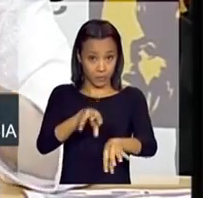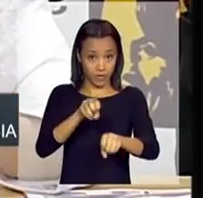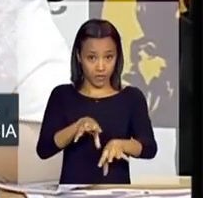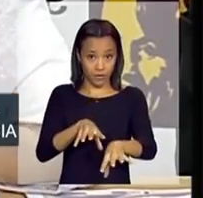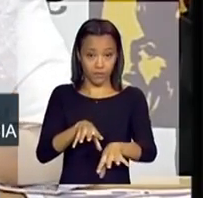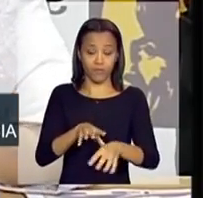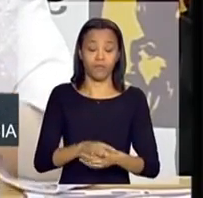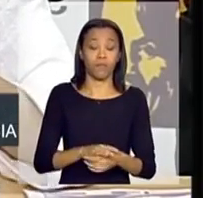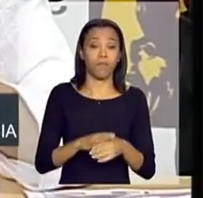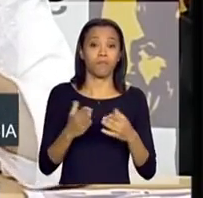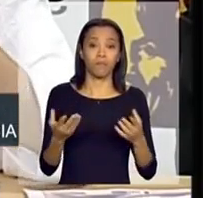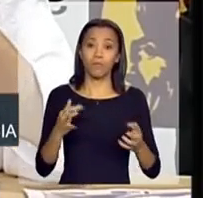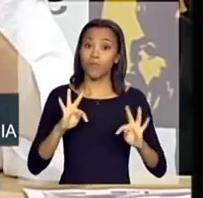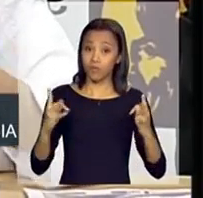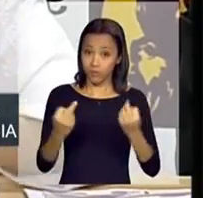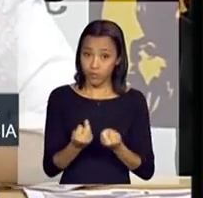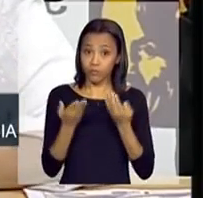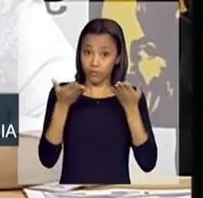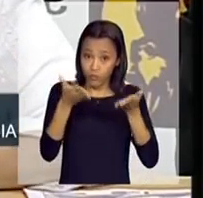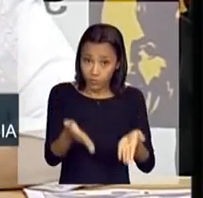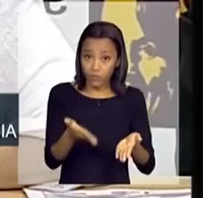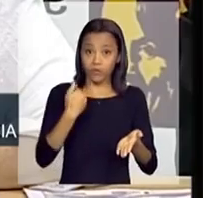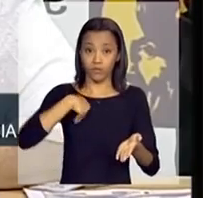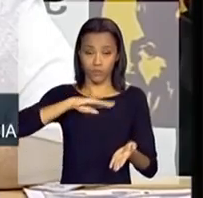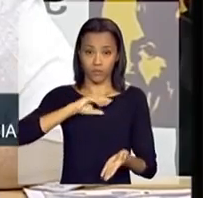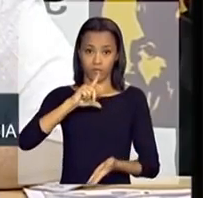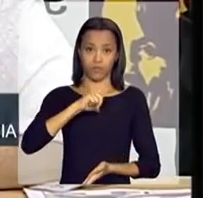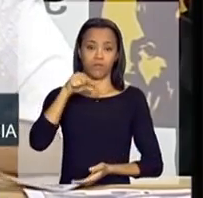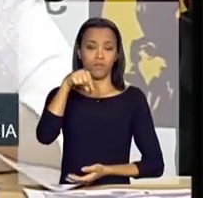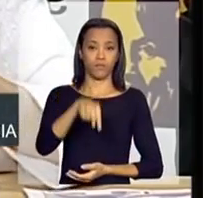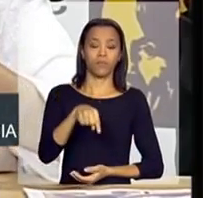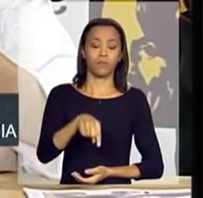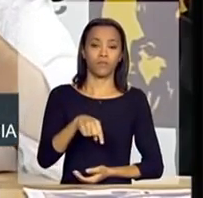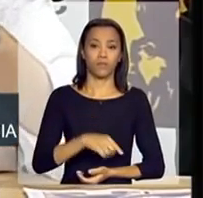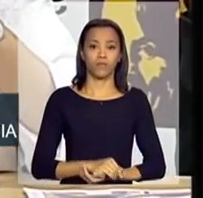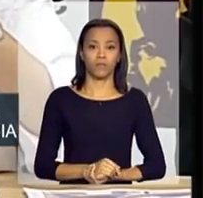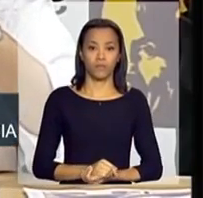Para tanto, nós temos aqui